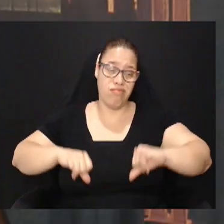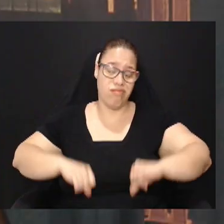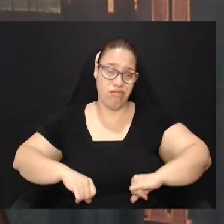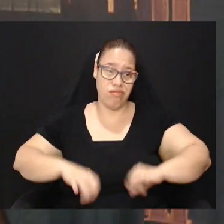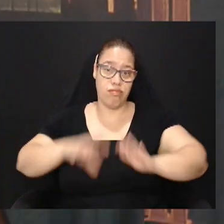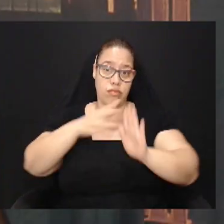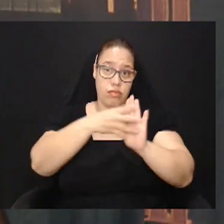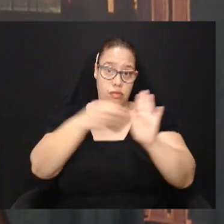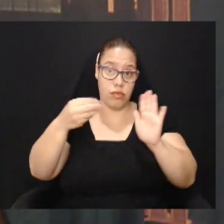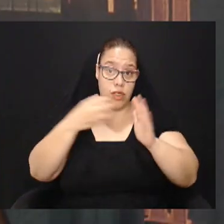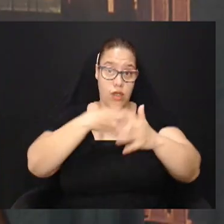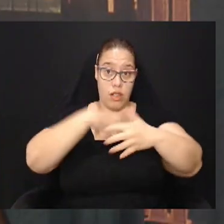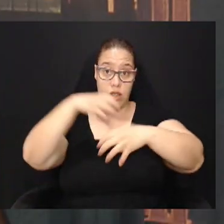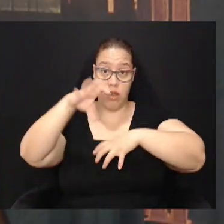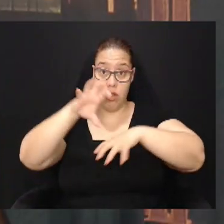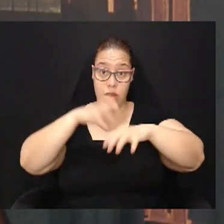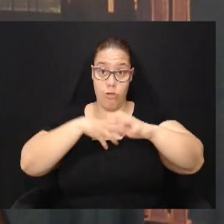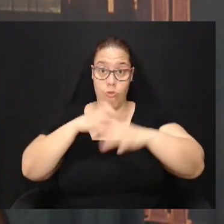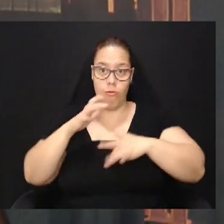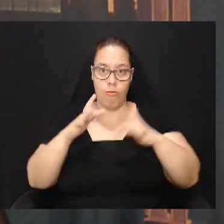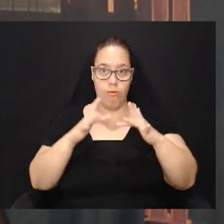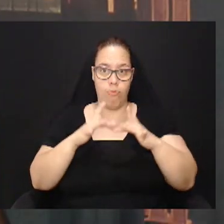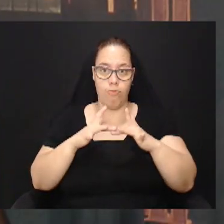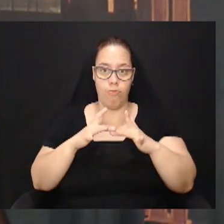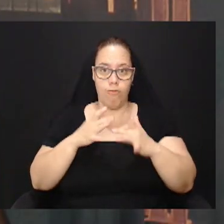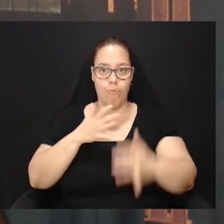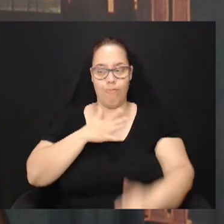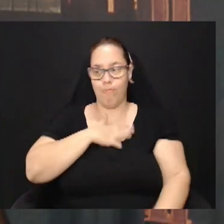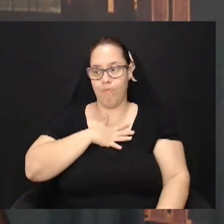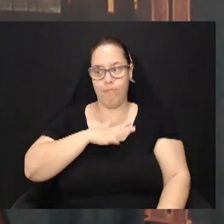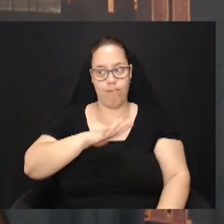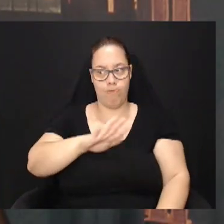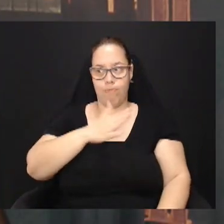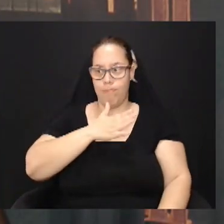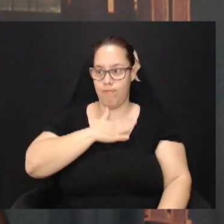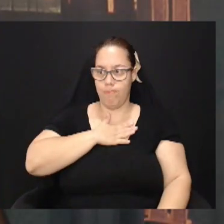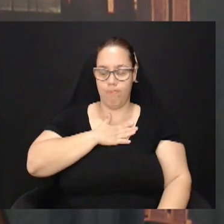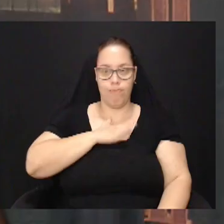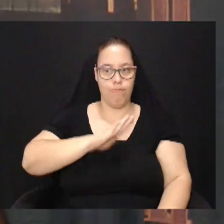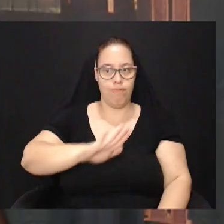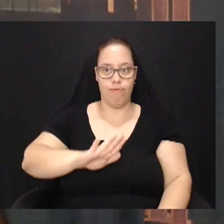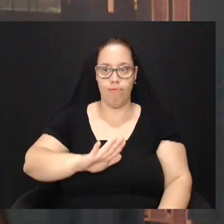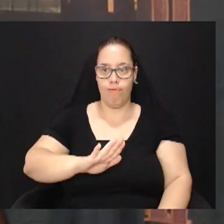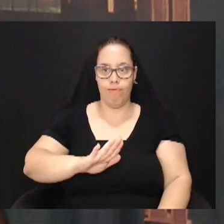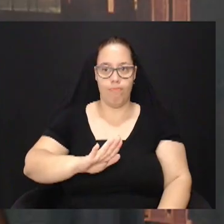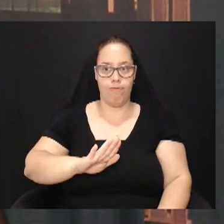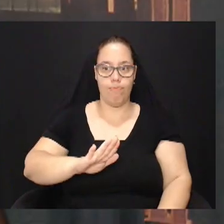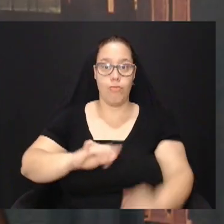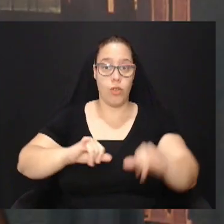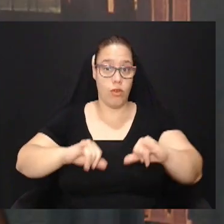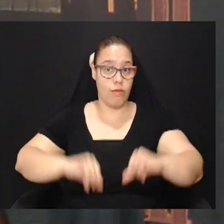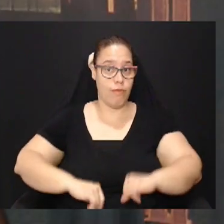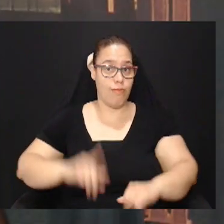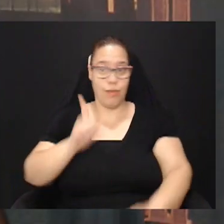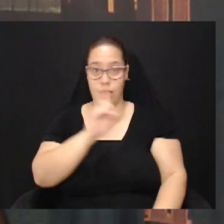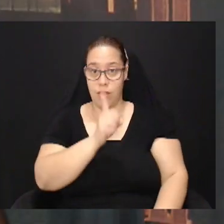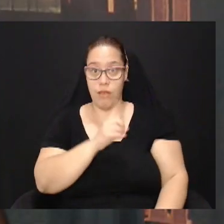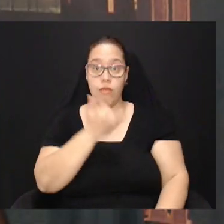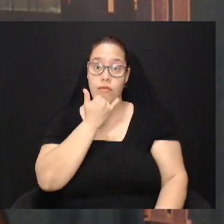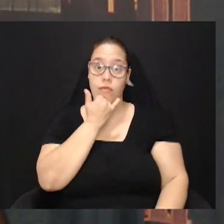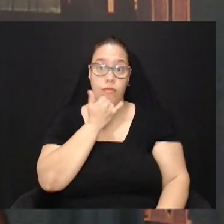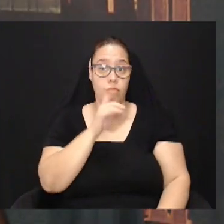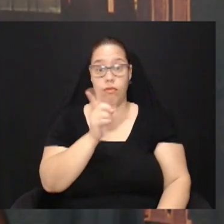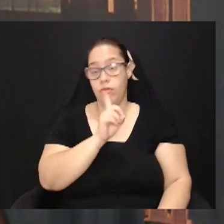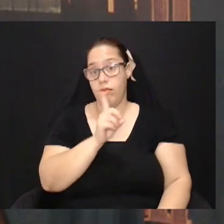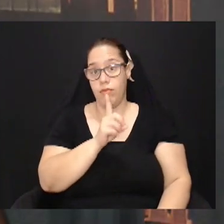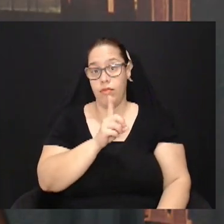a conexão. Eu não tolero ver filme de cachorro porque eu sofro. Então não. Desculpa, então não. Esse filme não é para